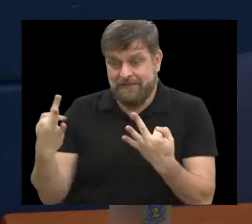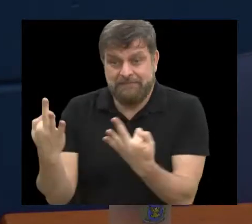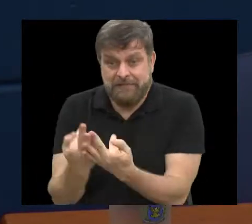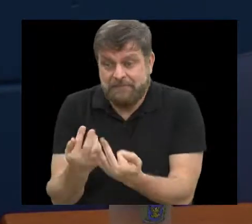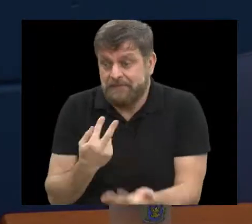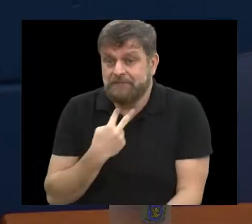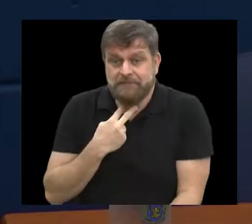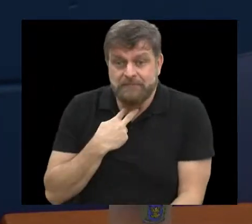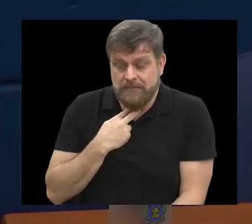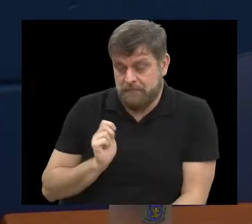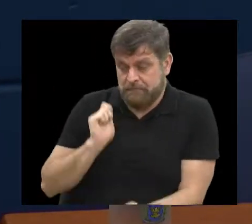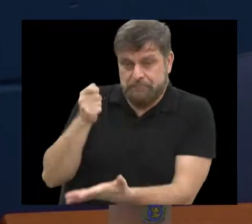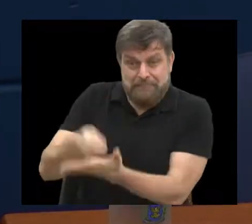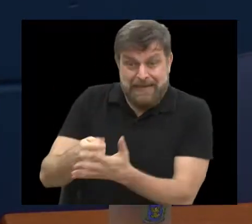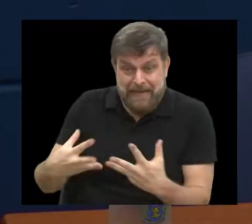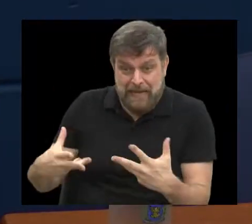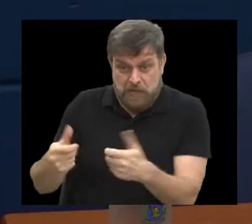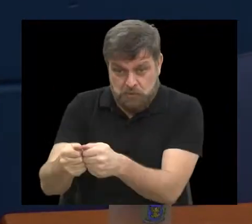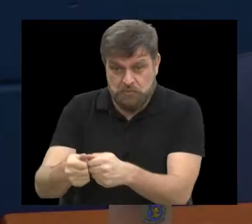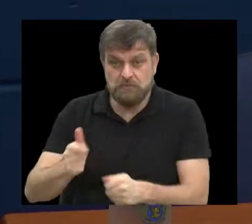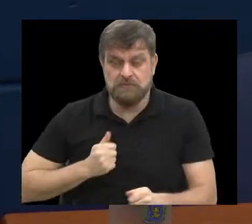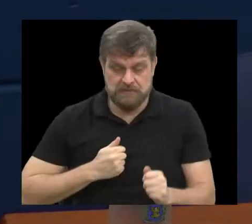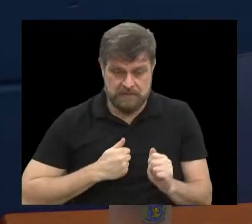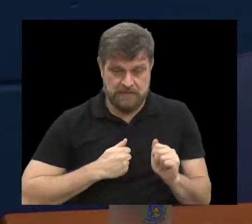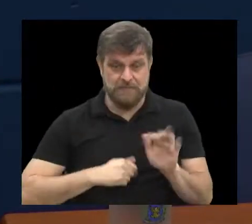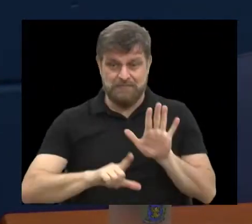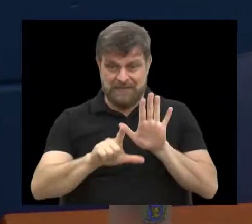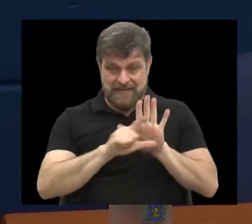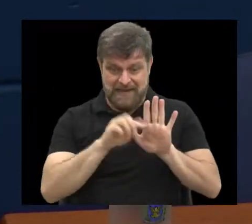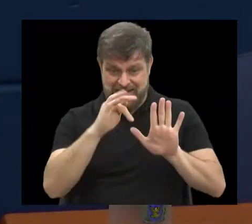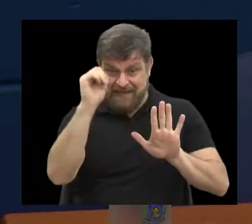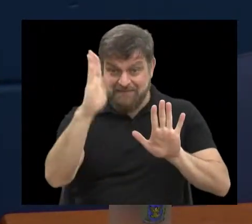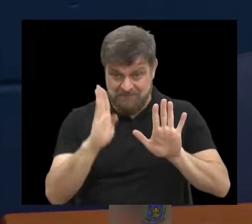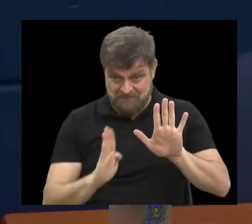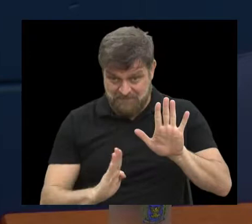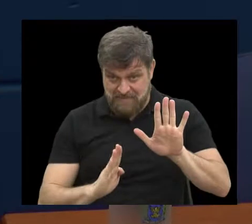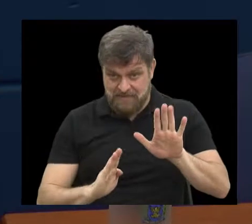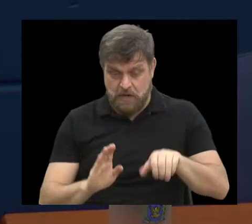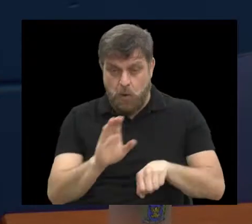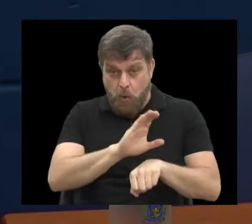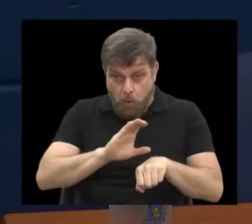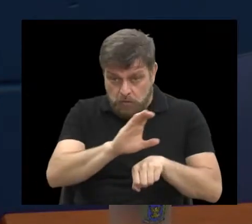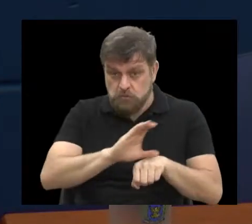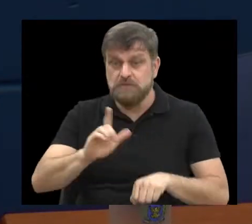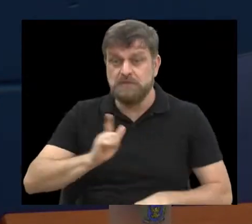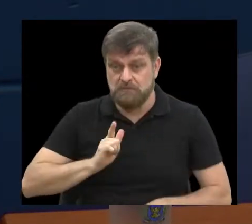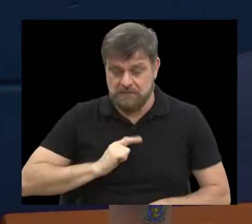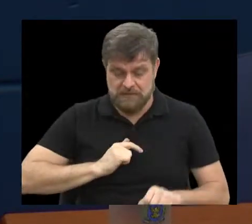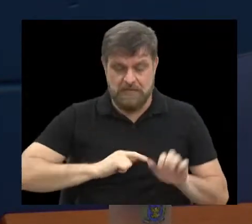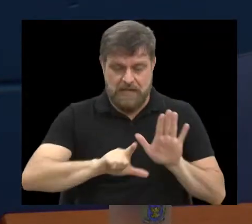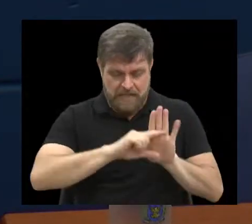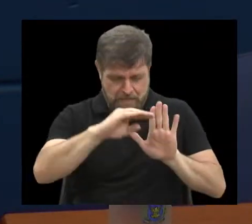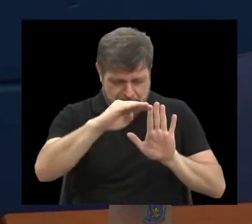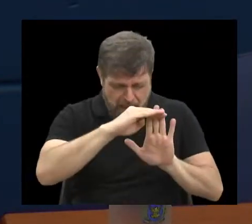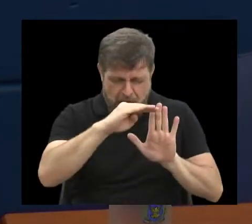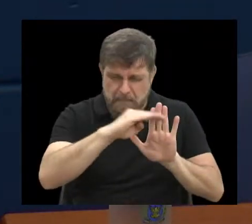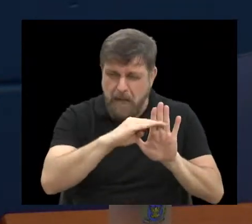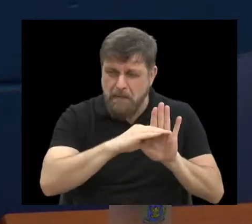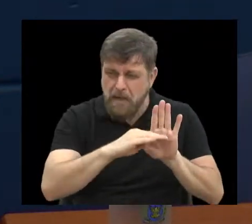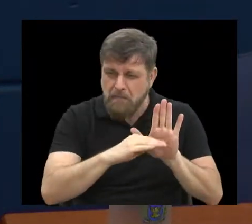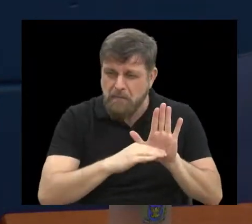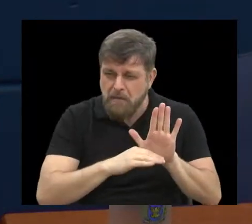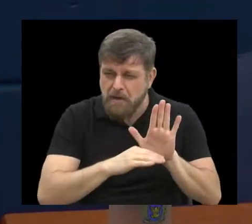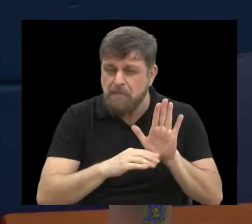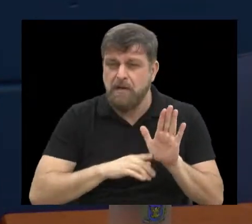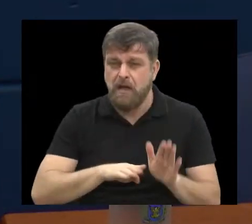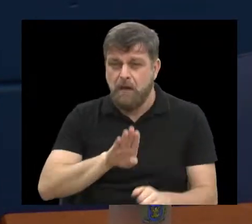tá certo? É um benefício que é previsto na Constituição Federal, e aí houve a legislação que regulamentou